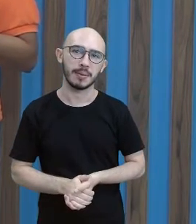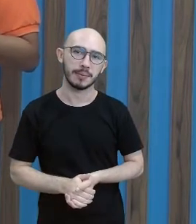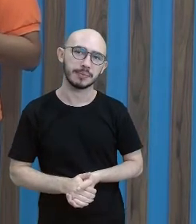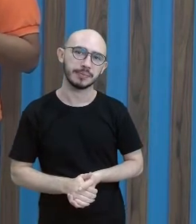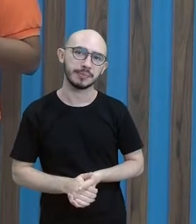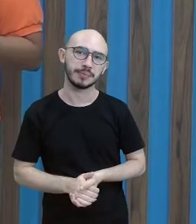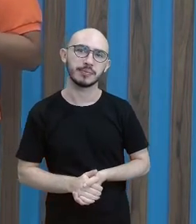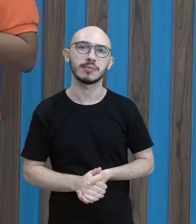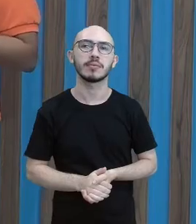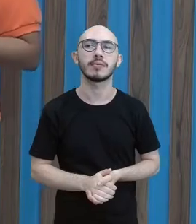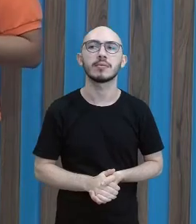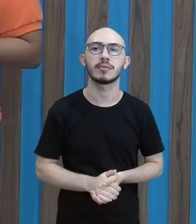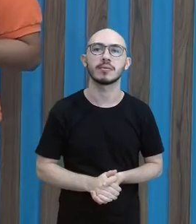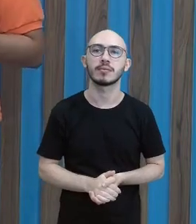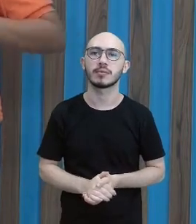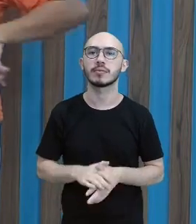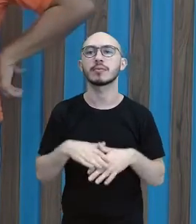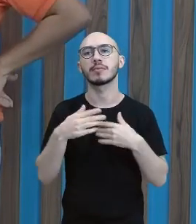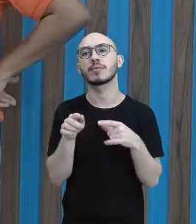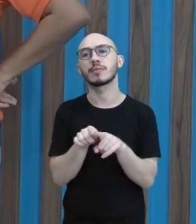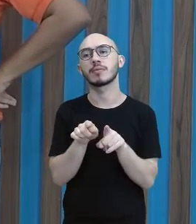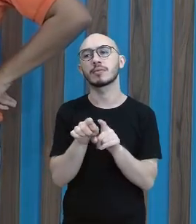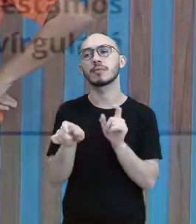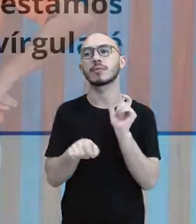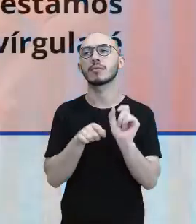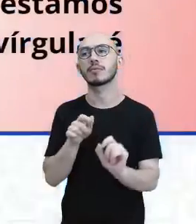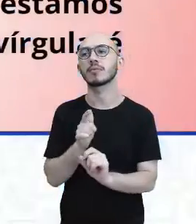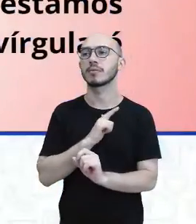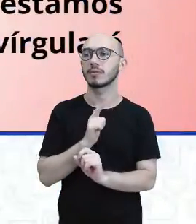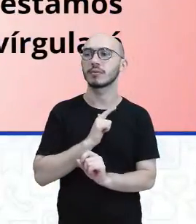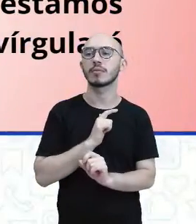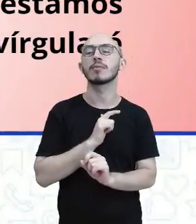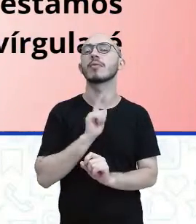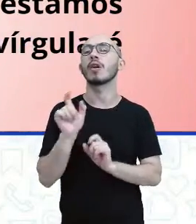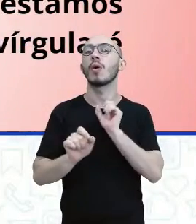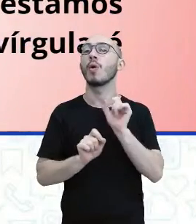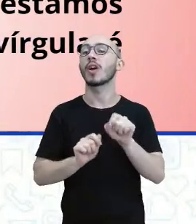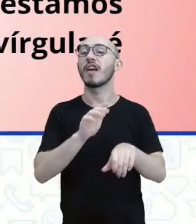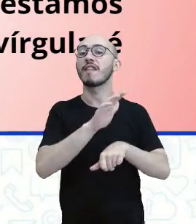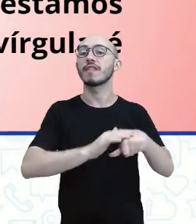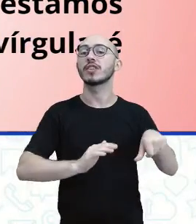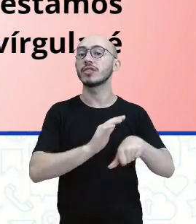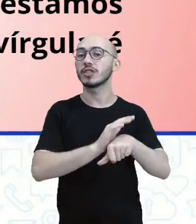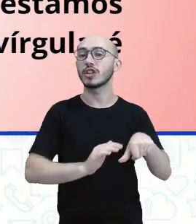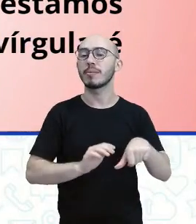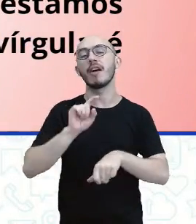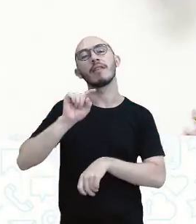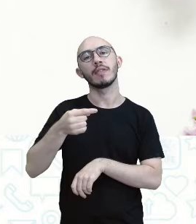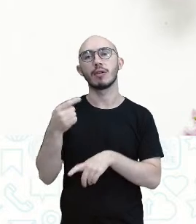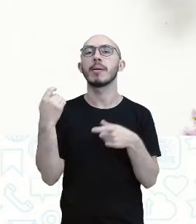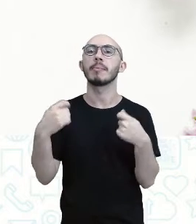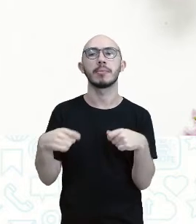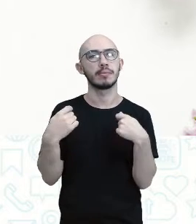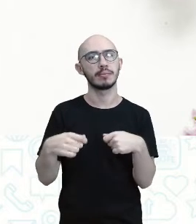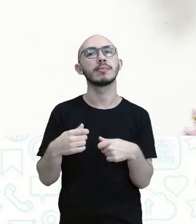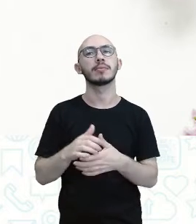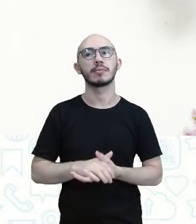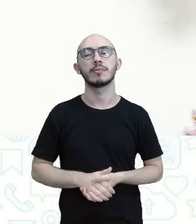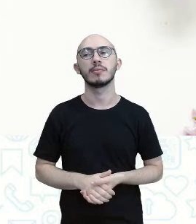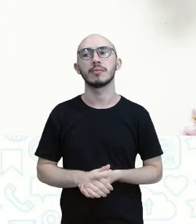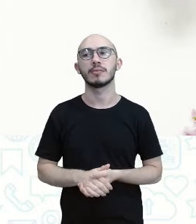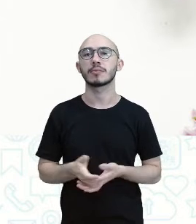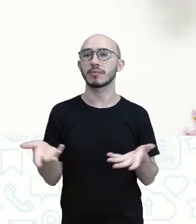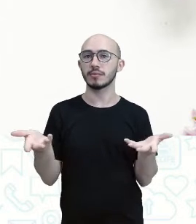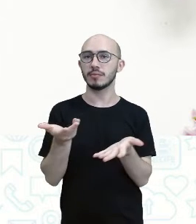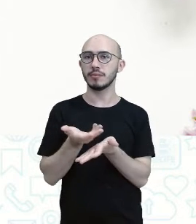Direcionados tanto a Maria quanto ao ladrão. E se estamos diante de um vocativo, a presença da vírgula é o quê? Necessária. Né?